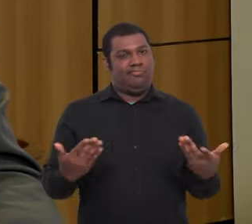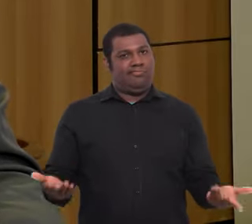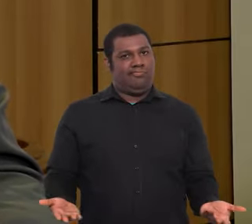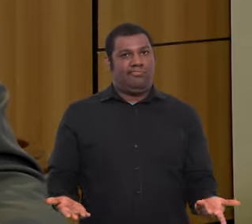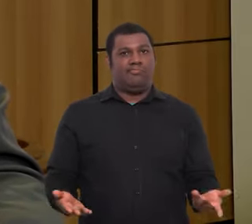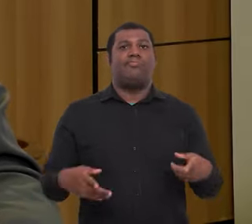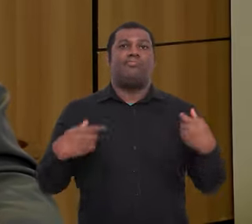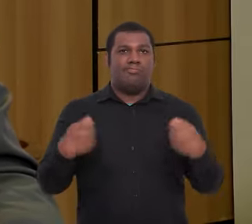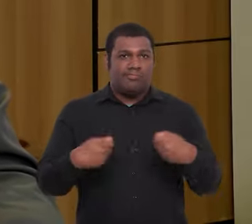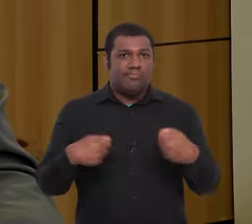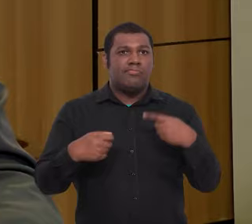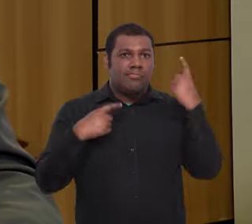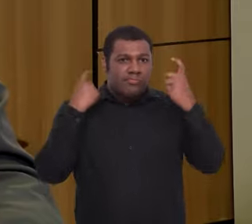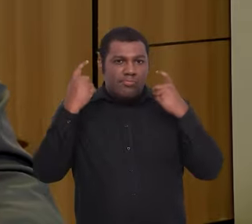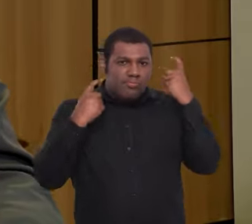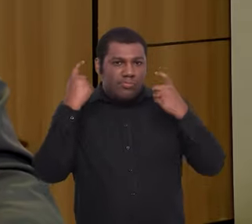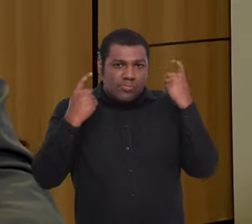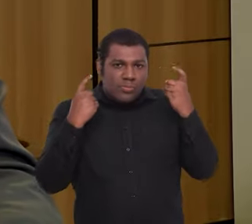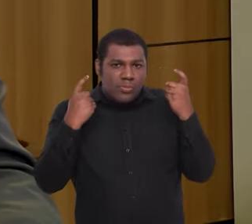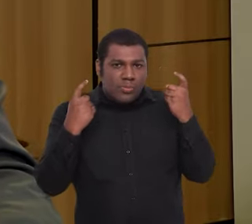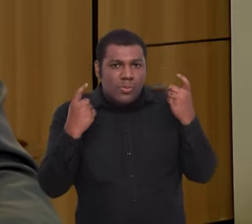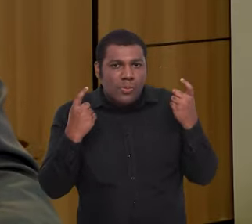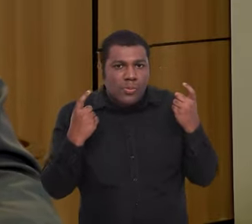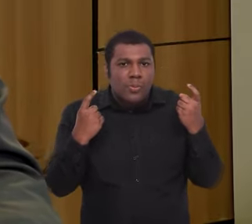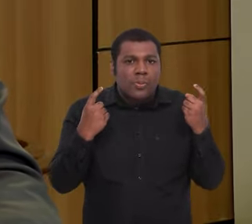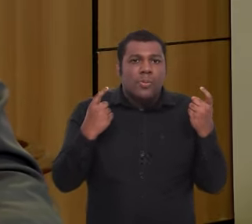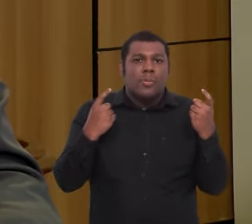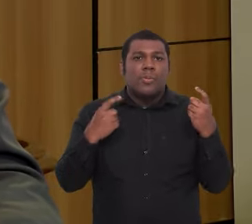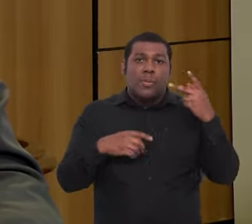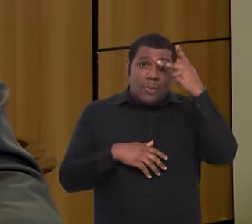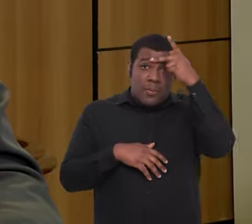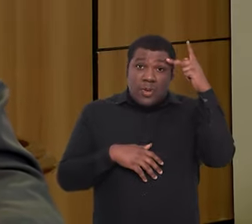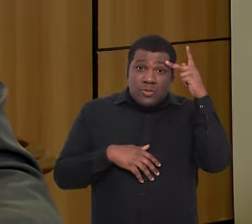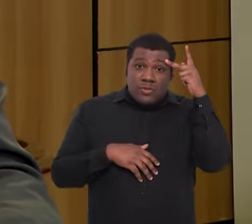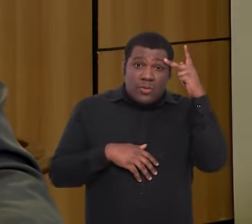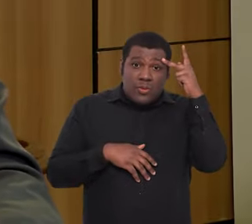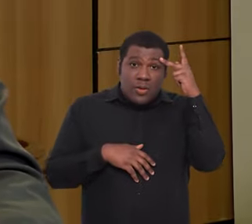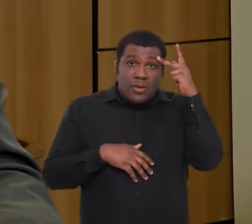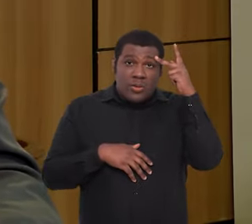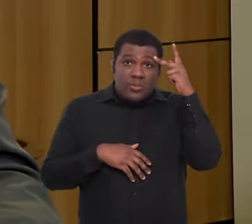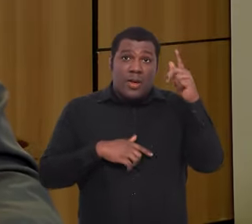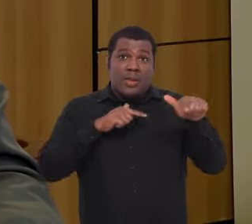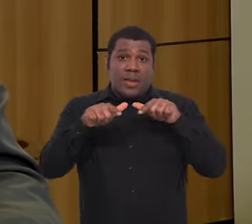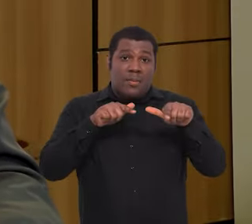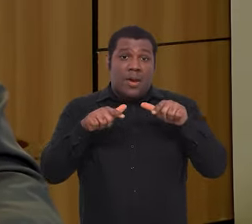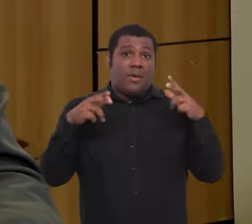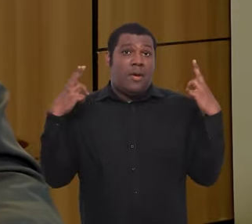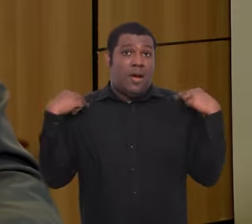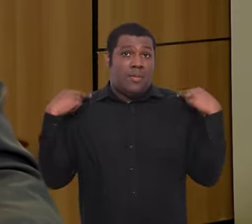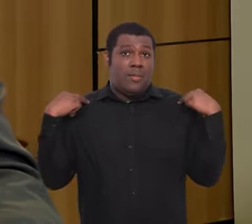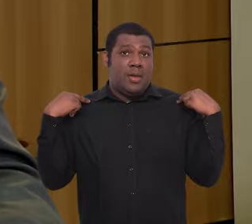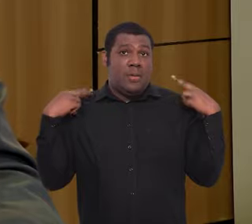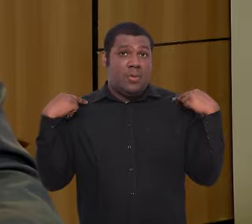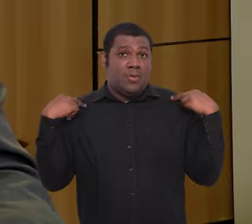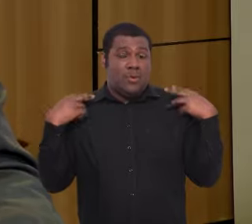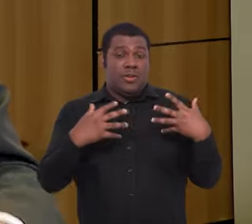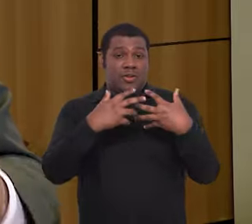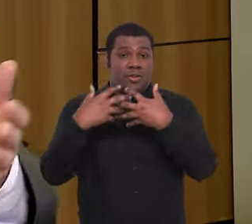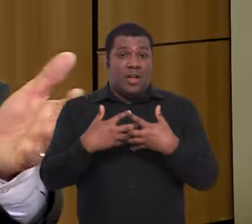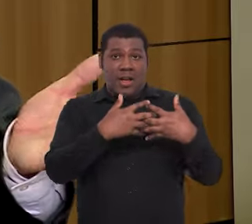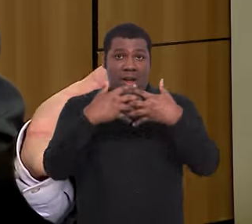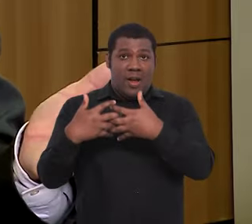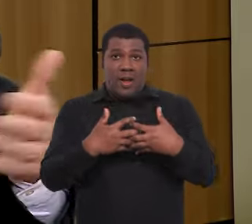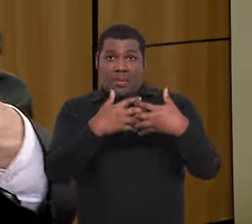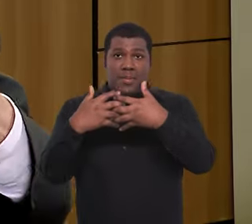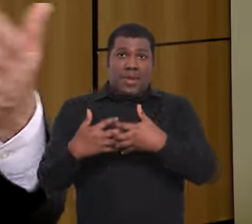precisamos nos preocuparmos com isso por exemplo os frentistas os po de gasolina não tem tecnologia para ter